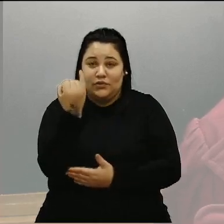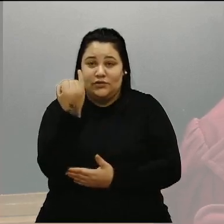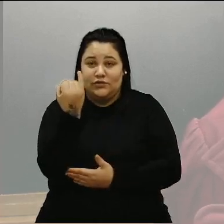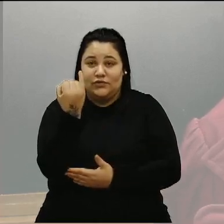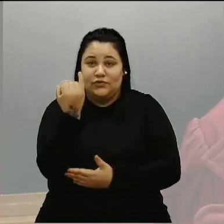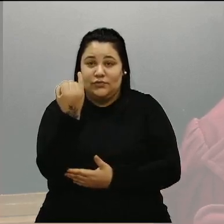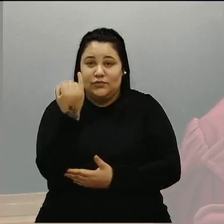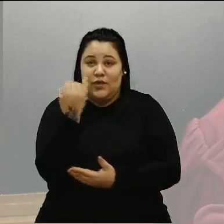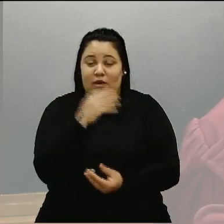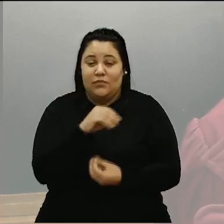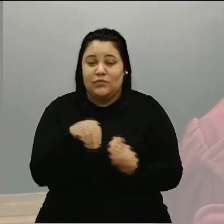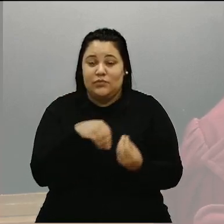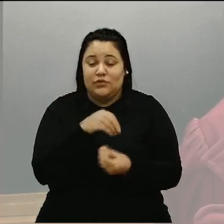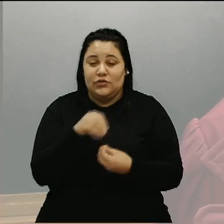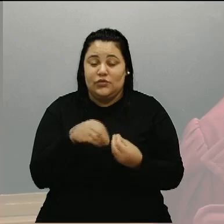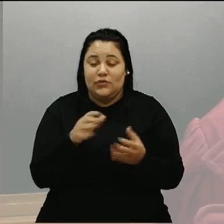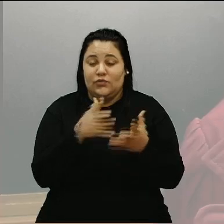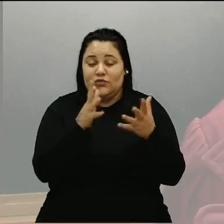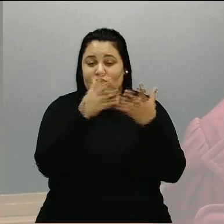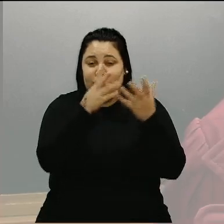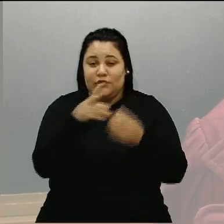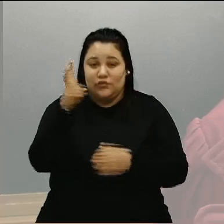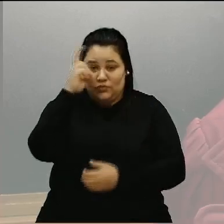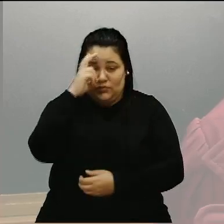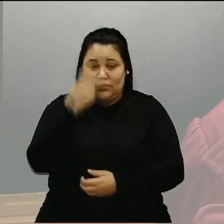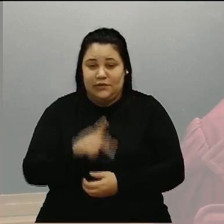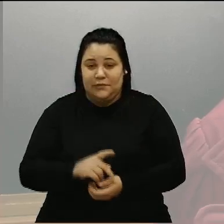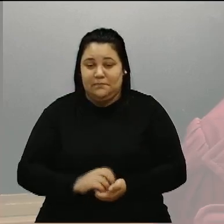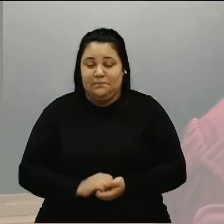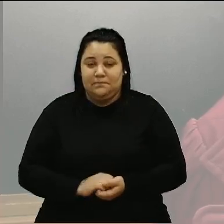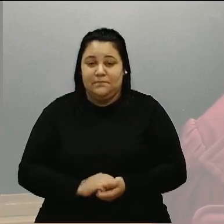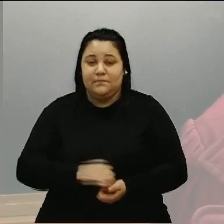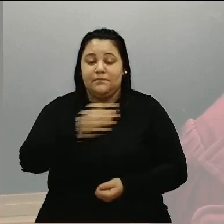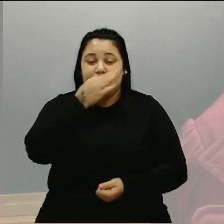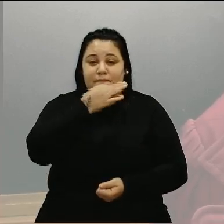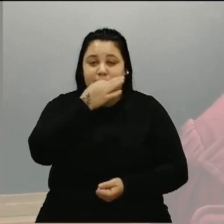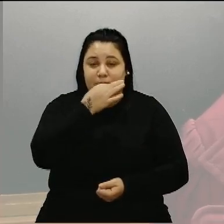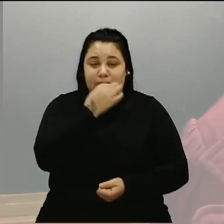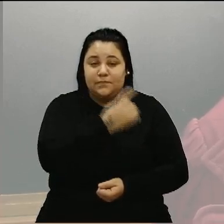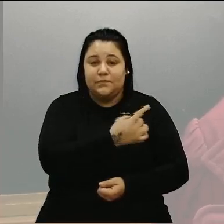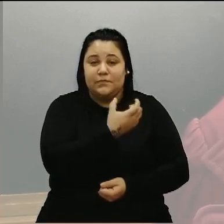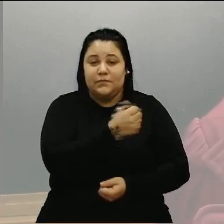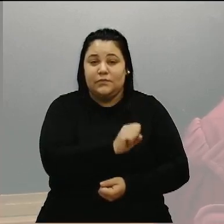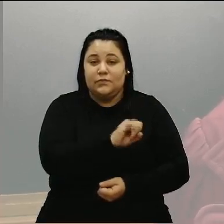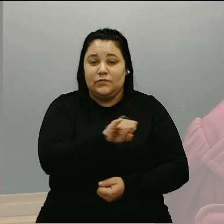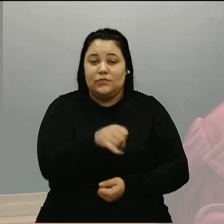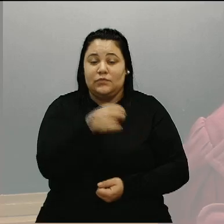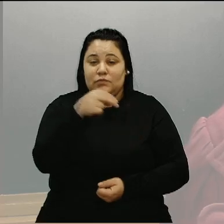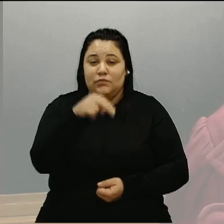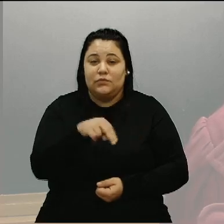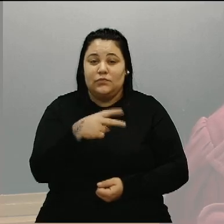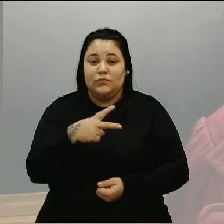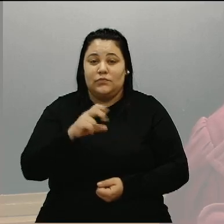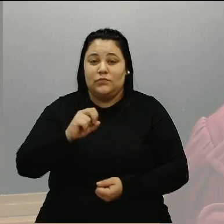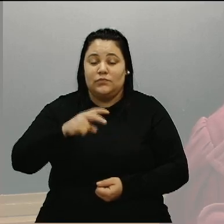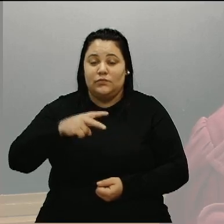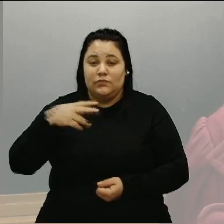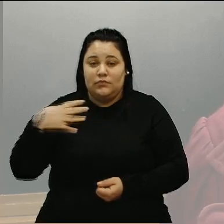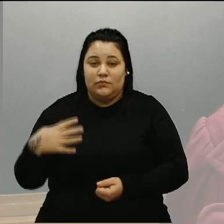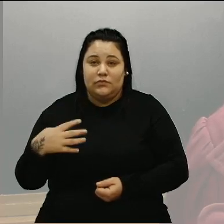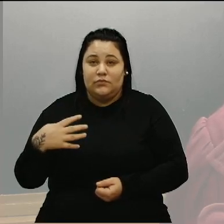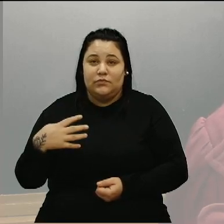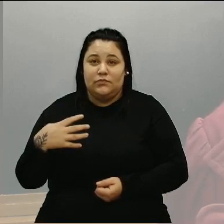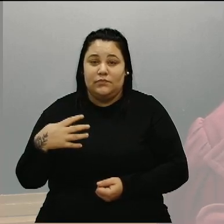a difusão da cultura em nosso município. Caxias do Sul, 18 de junho de